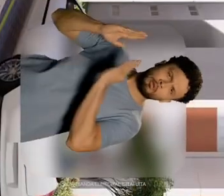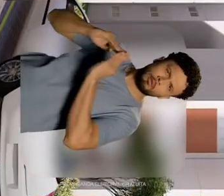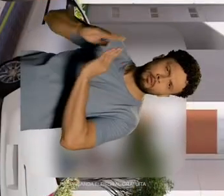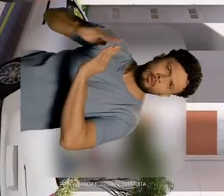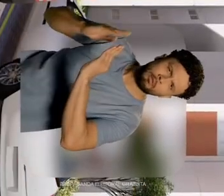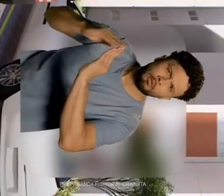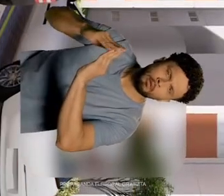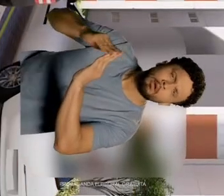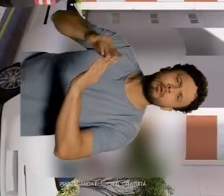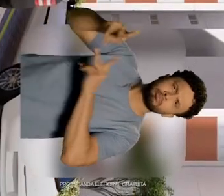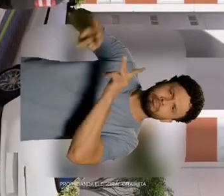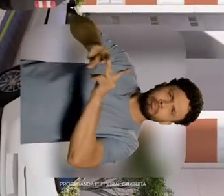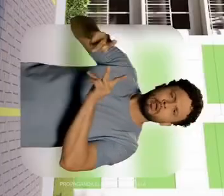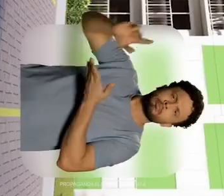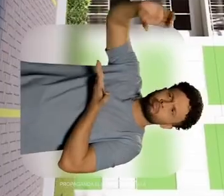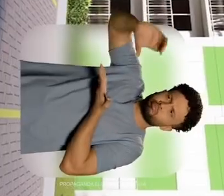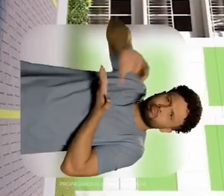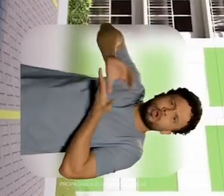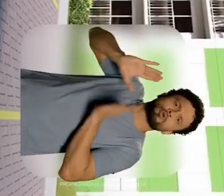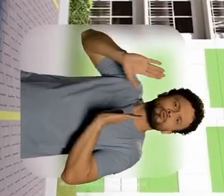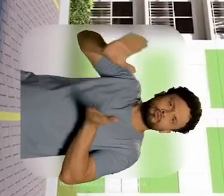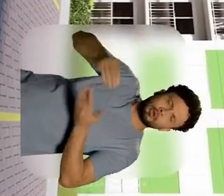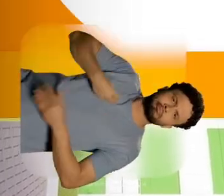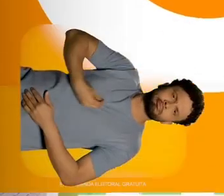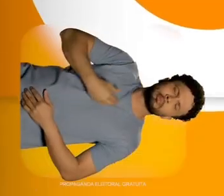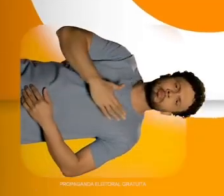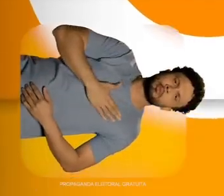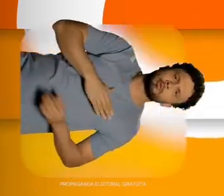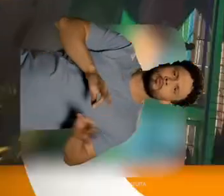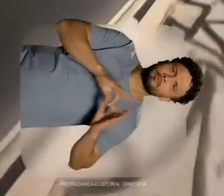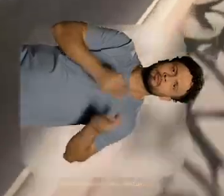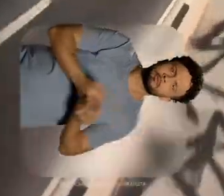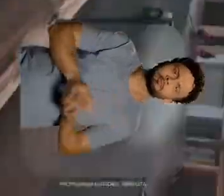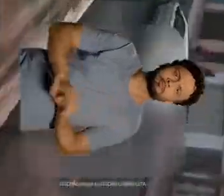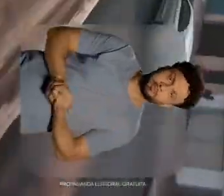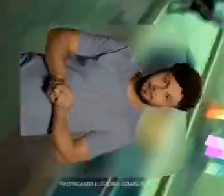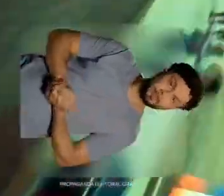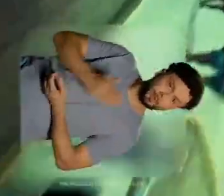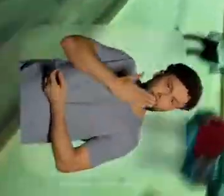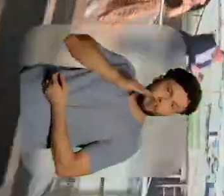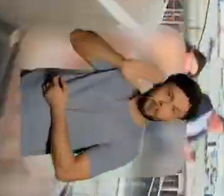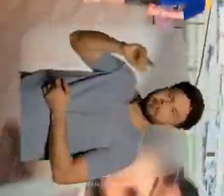moradias populares com recursos já garantidos do Minha Casa Minha Vida. Vamos pro